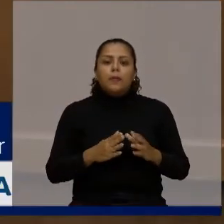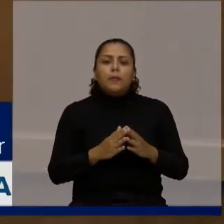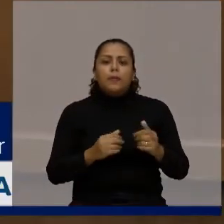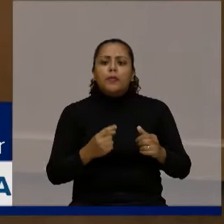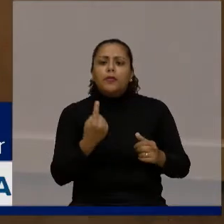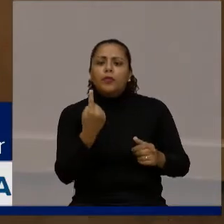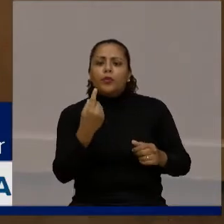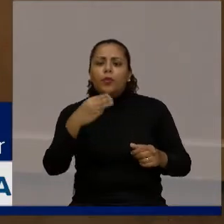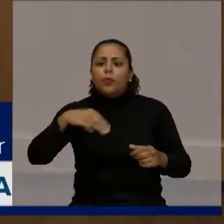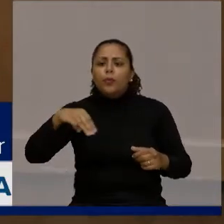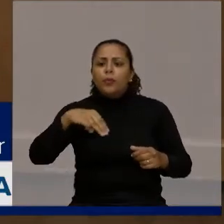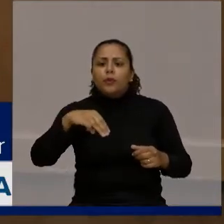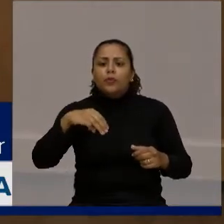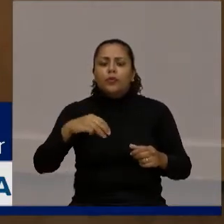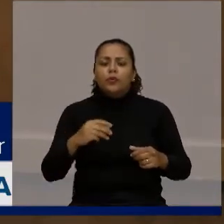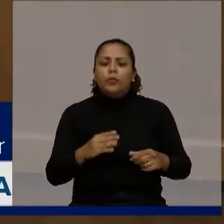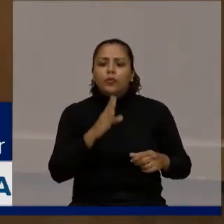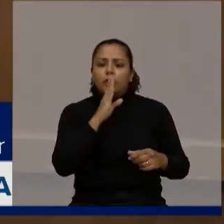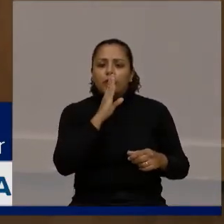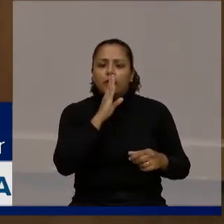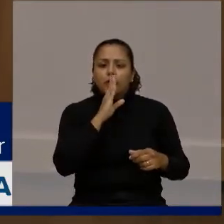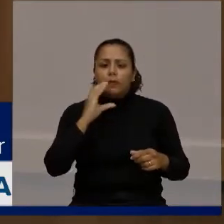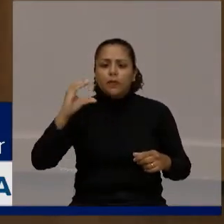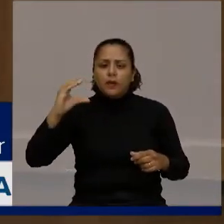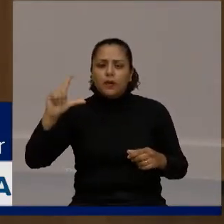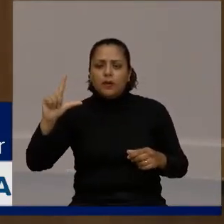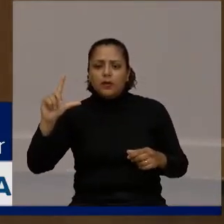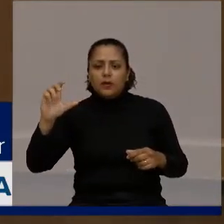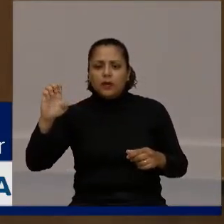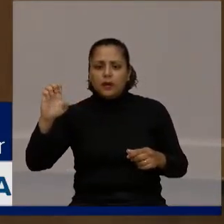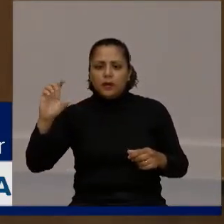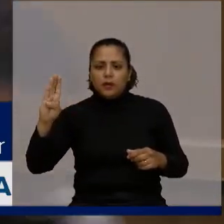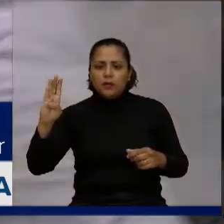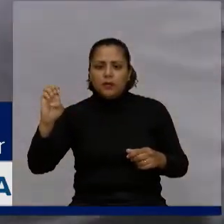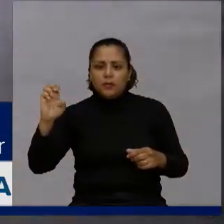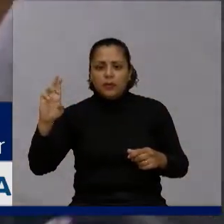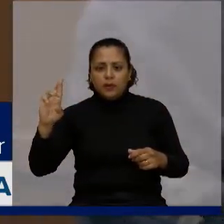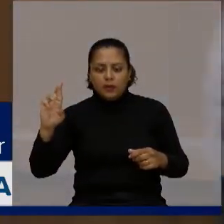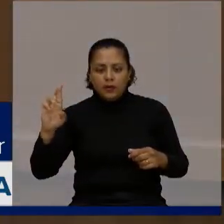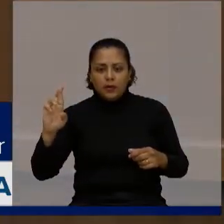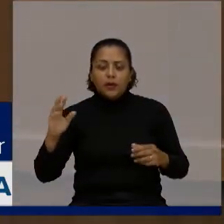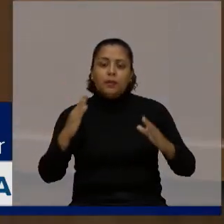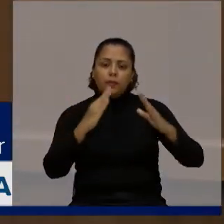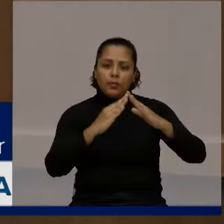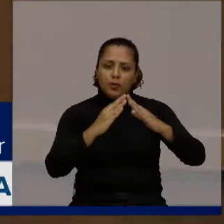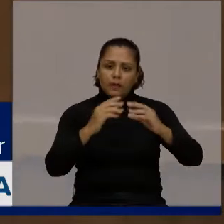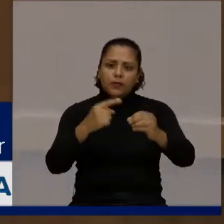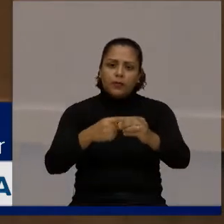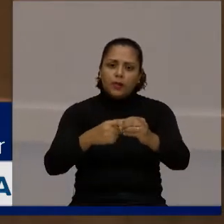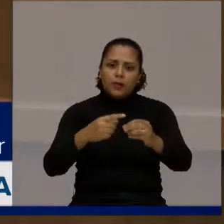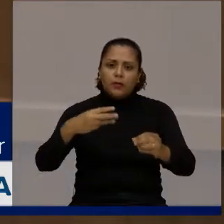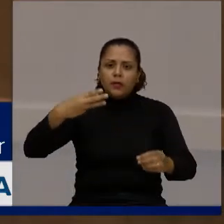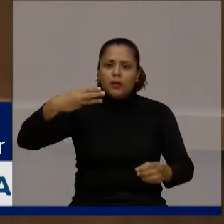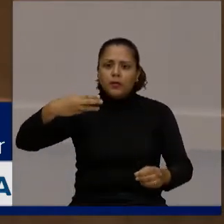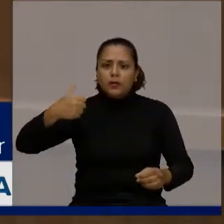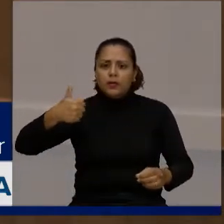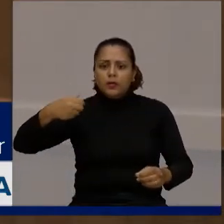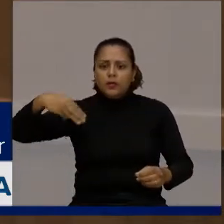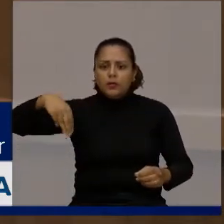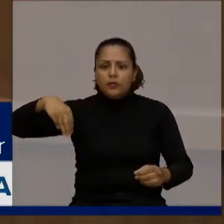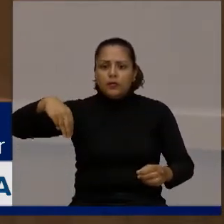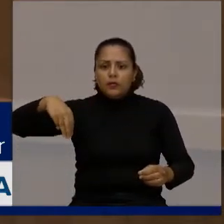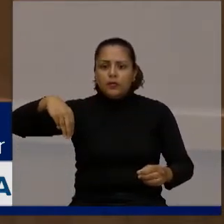Juliano Alves Pereira, falecido morador do 31 de março, faleceu esta madrugada.